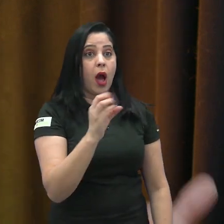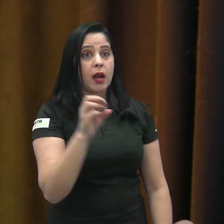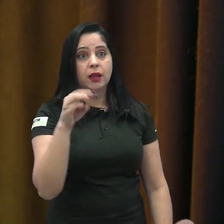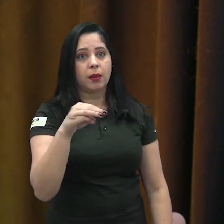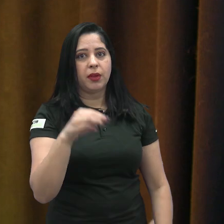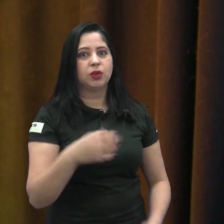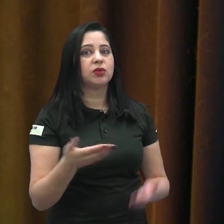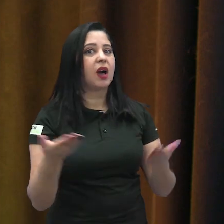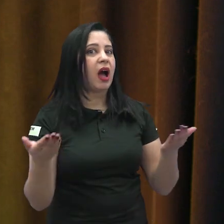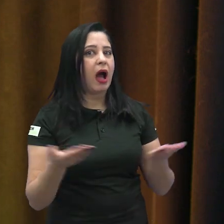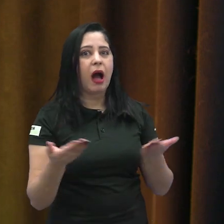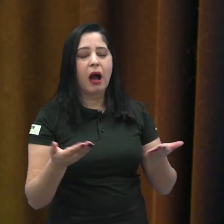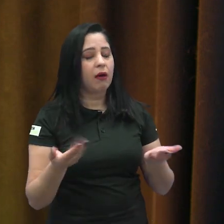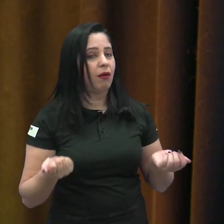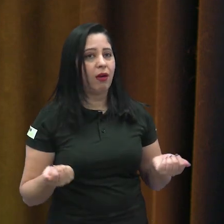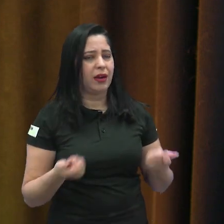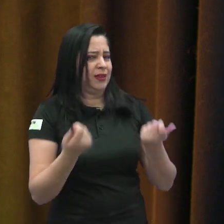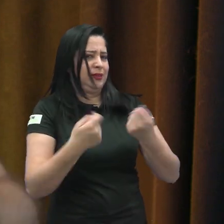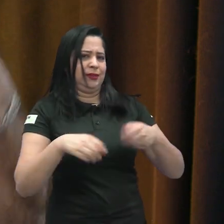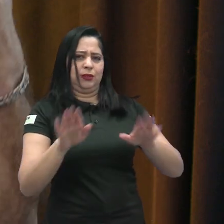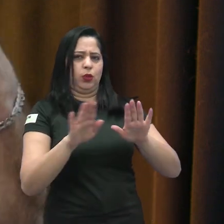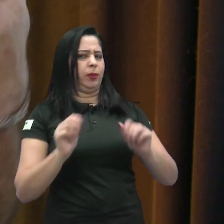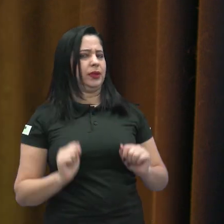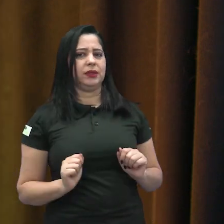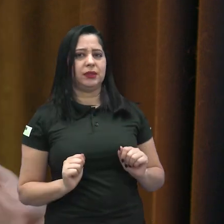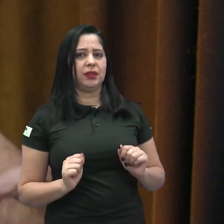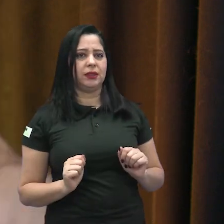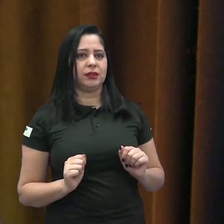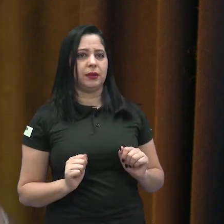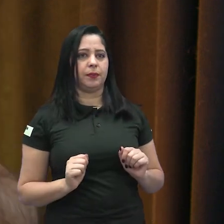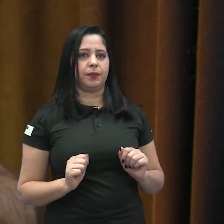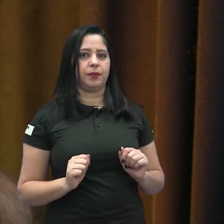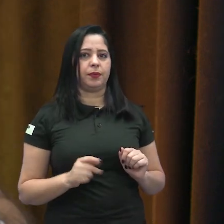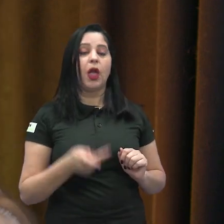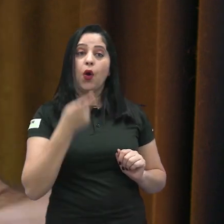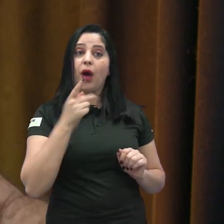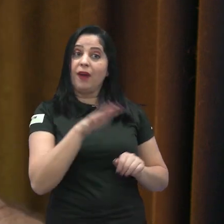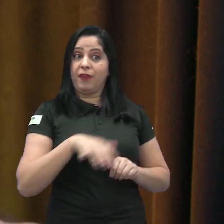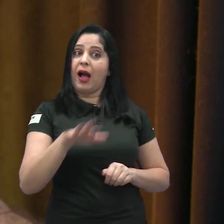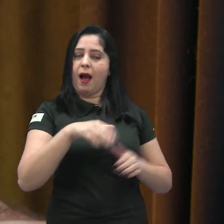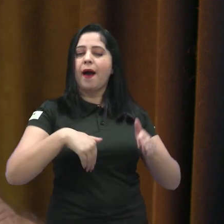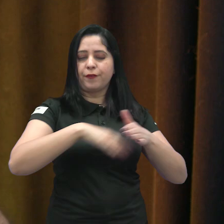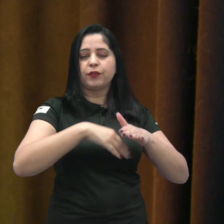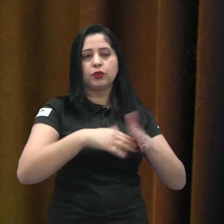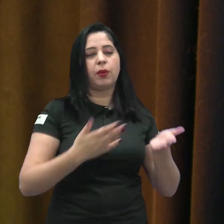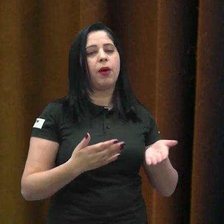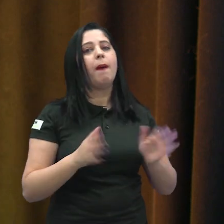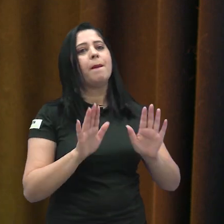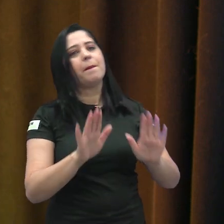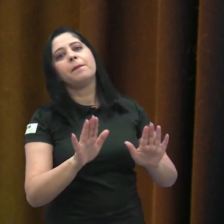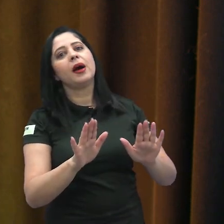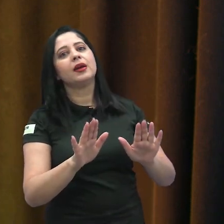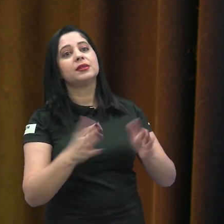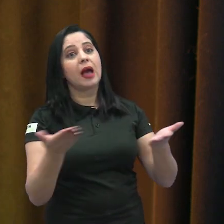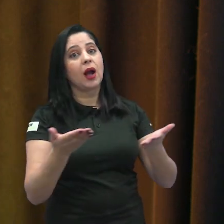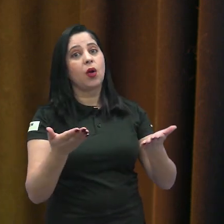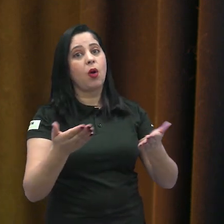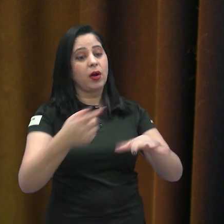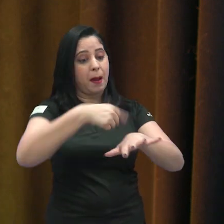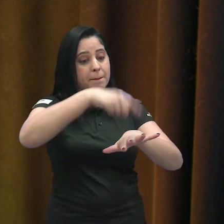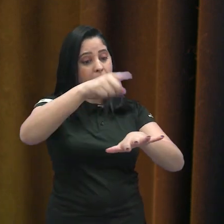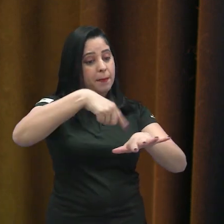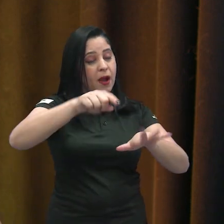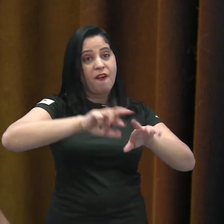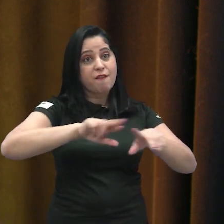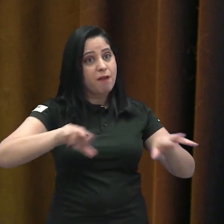40 minutos. Hoje você faz específico para a posição. Isso eu estou falando de futebol, onde eu fui atleta. Mas em todas as